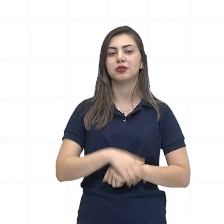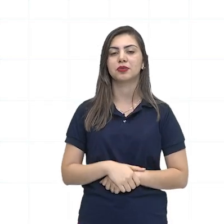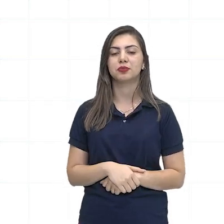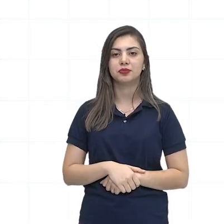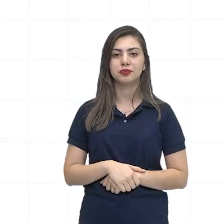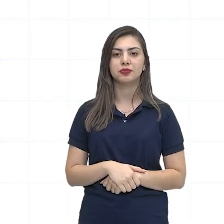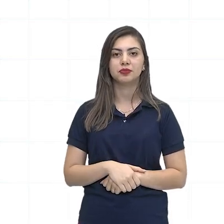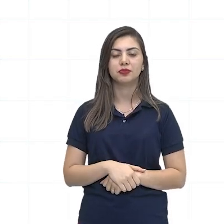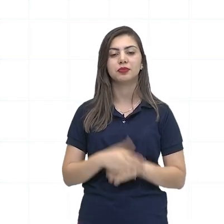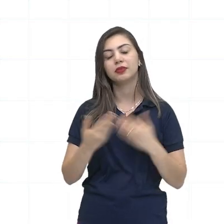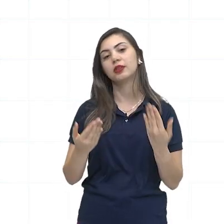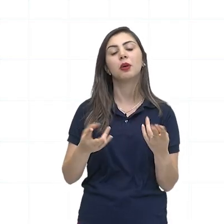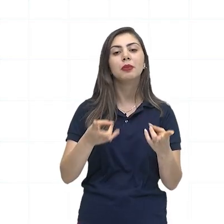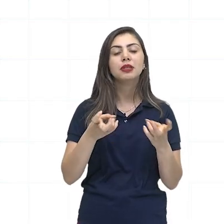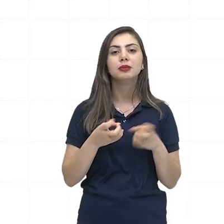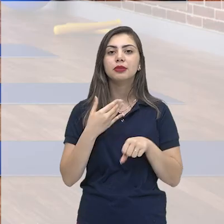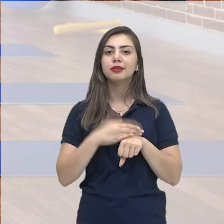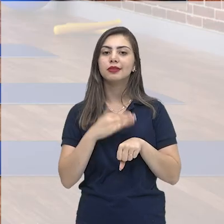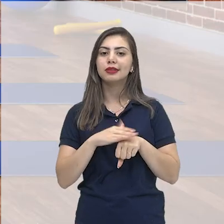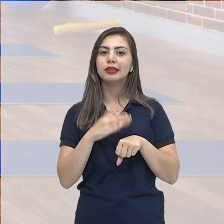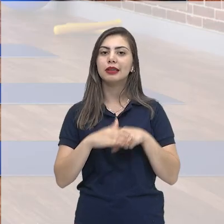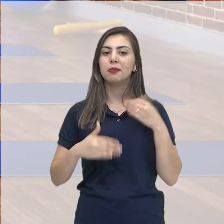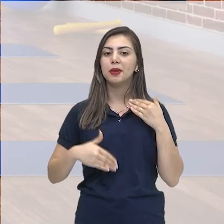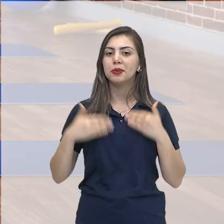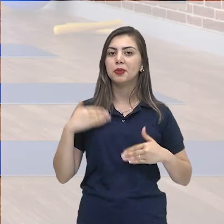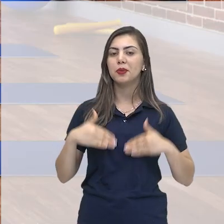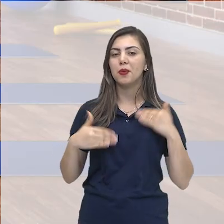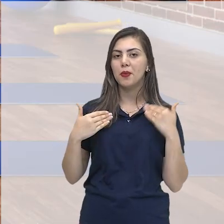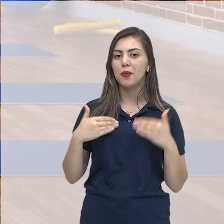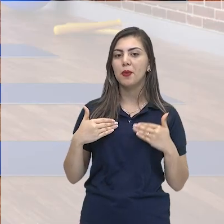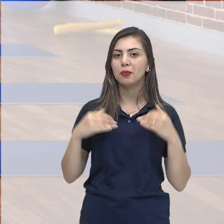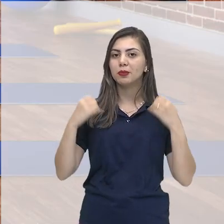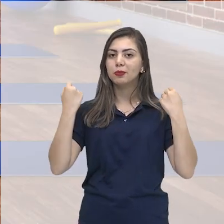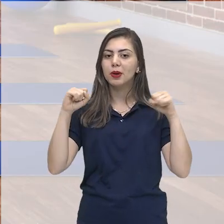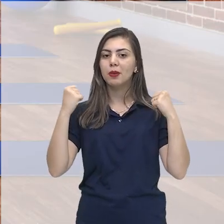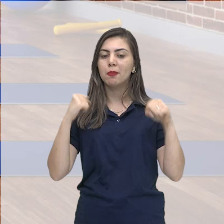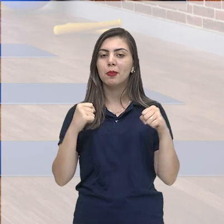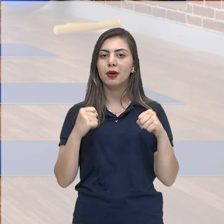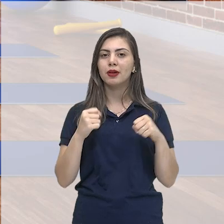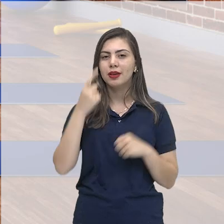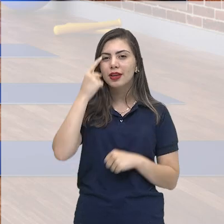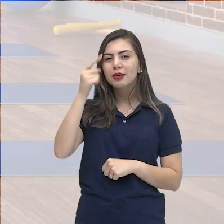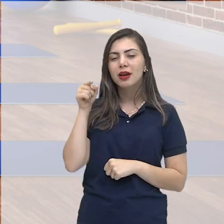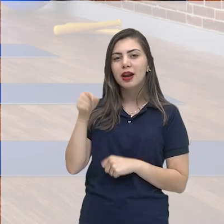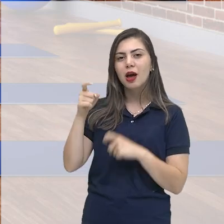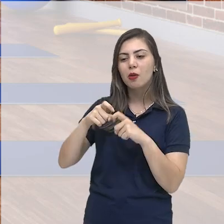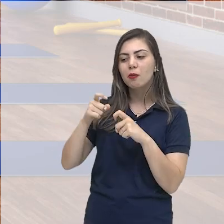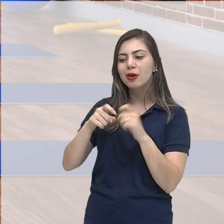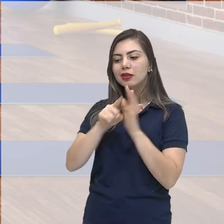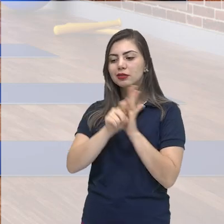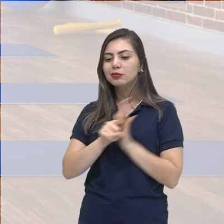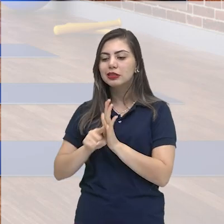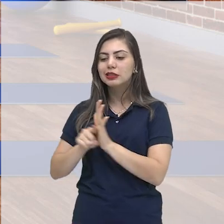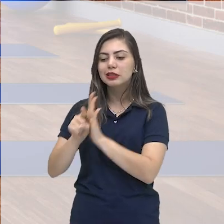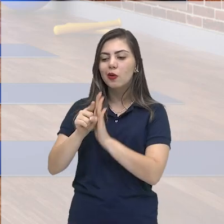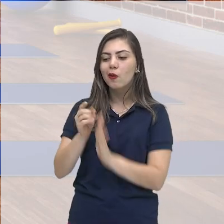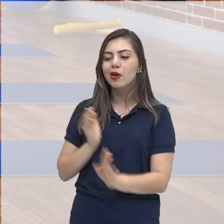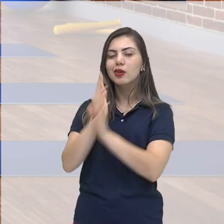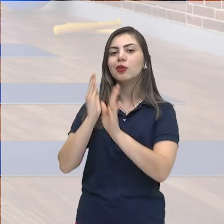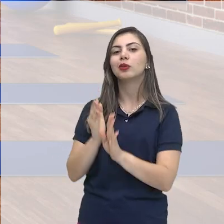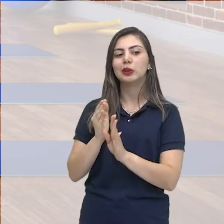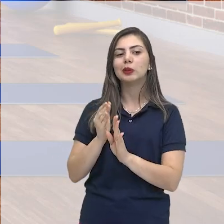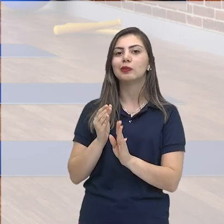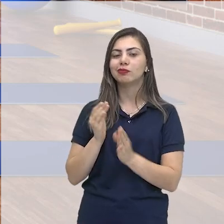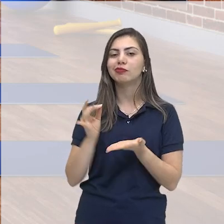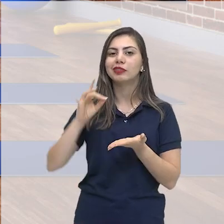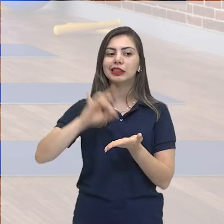outros benefícios. Então, a ginástica aeróbica, como eu falei para vocês ali, a partir da pesquisa do médico Kenneth Cooper,